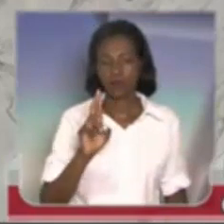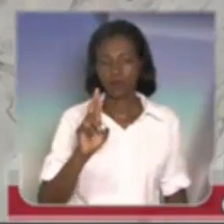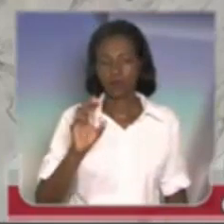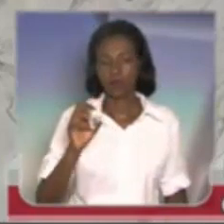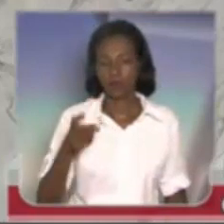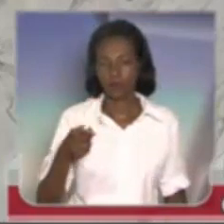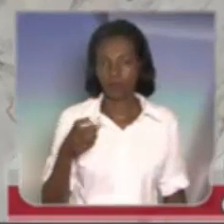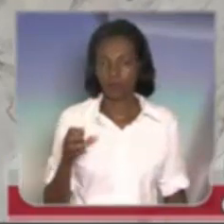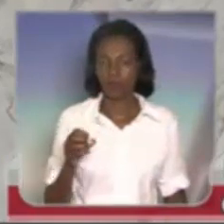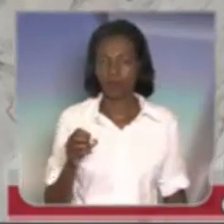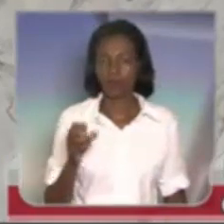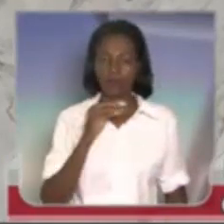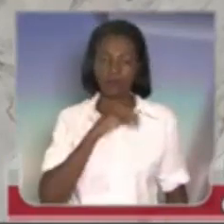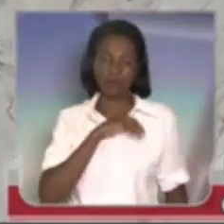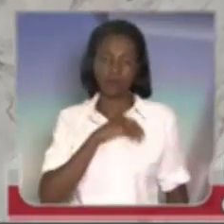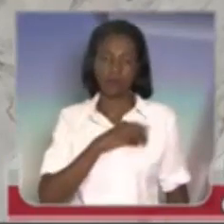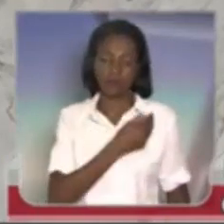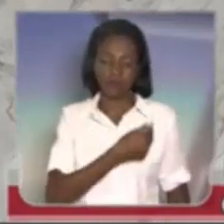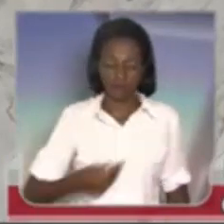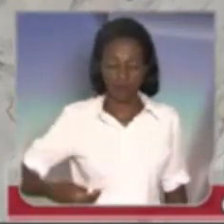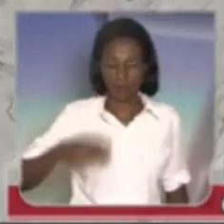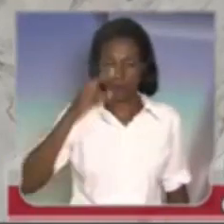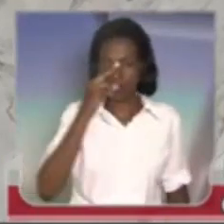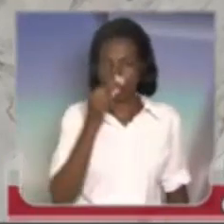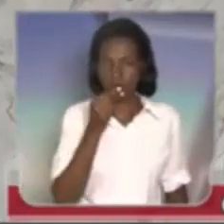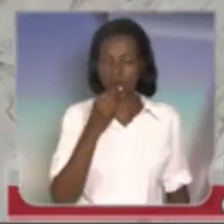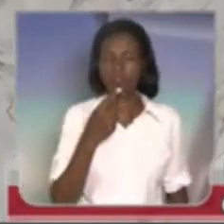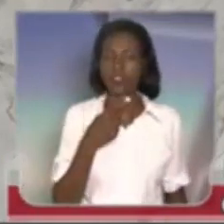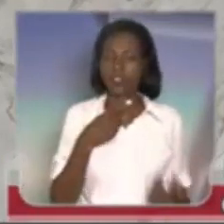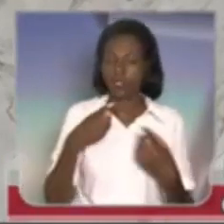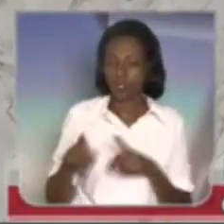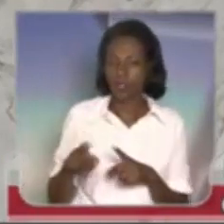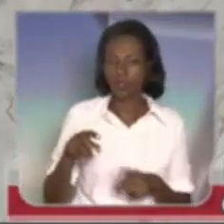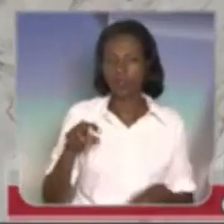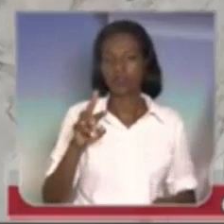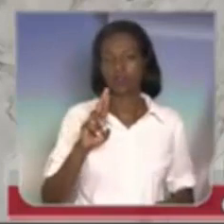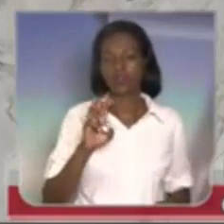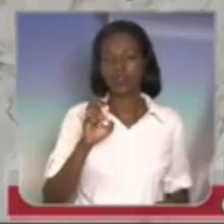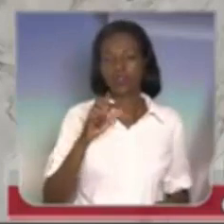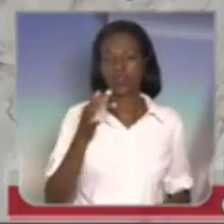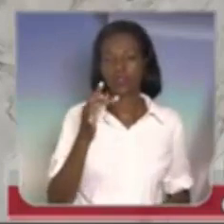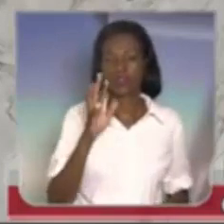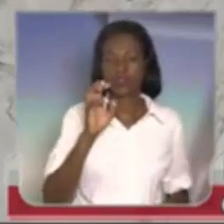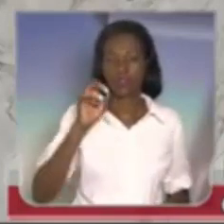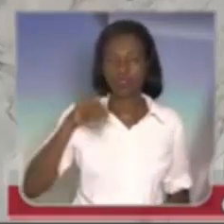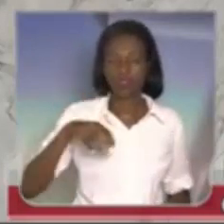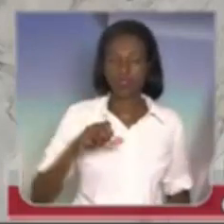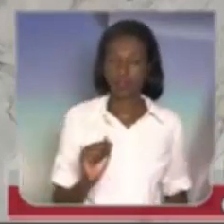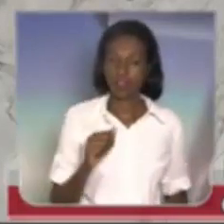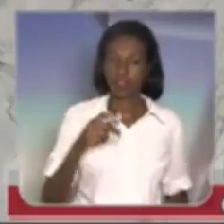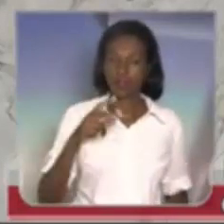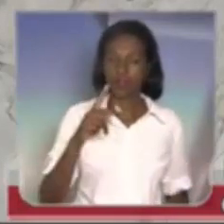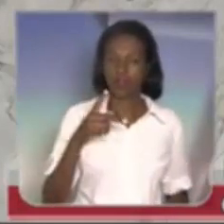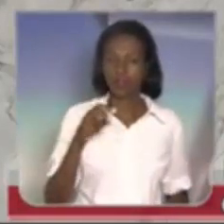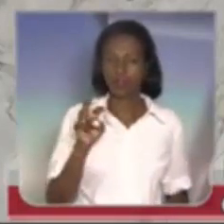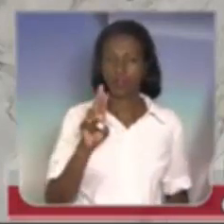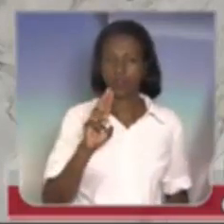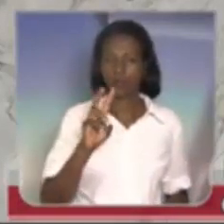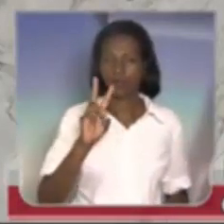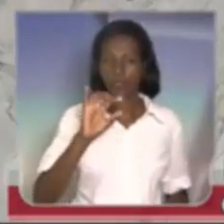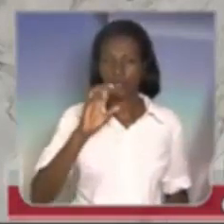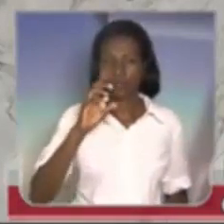governo al e contra a reforma da Previdência que vai destruir Definitivamente a